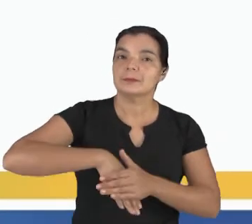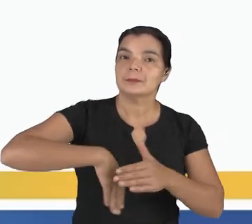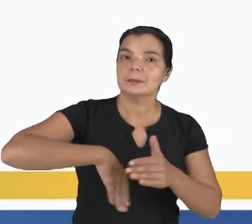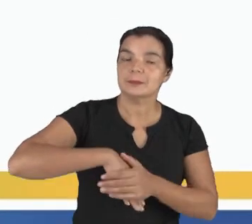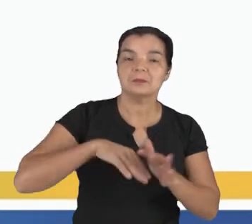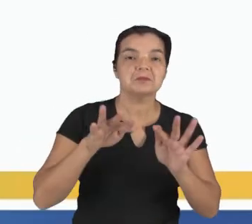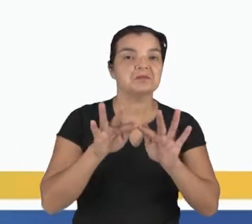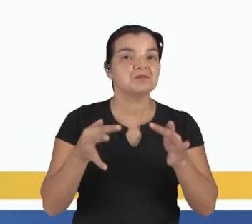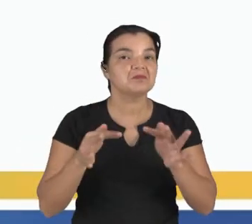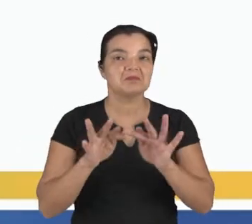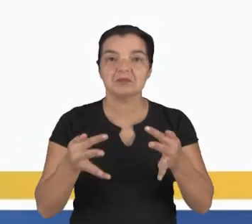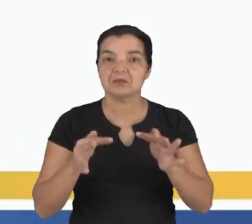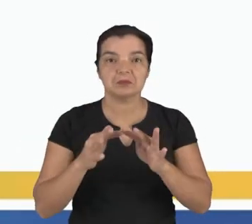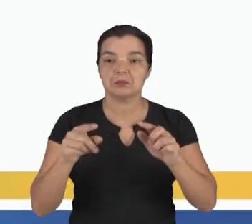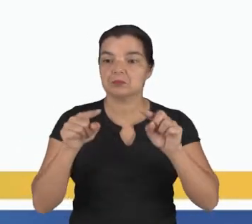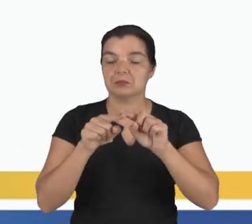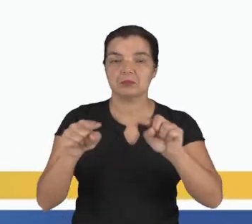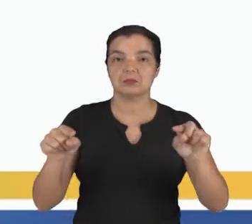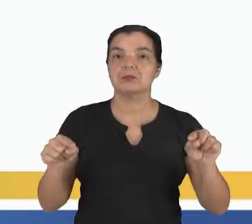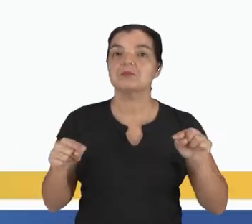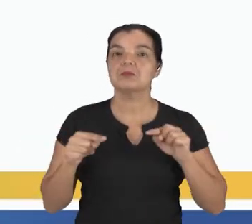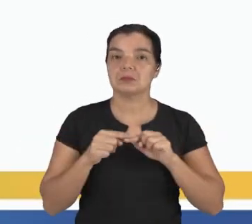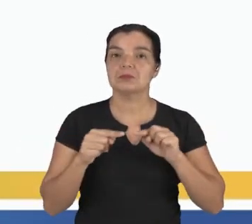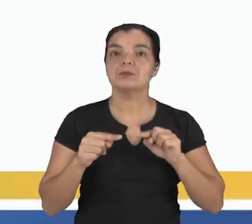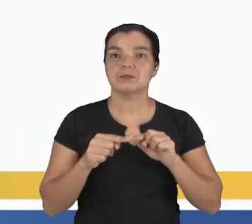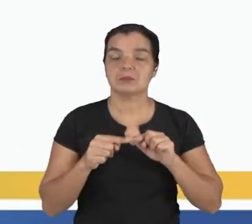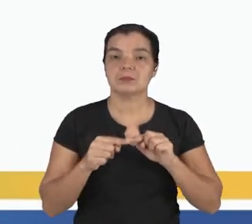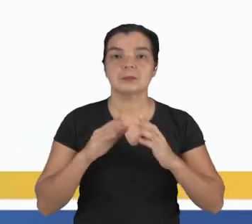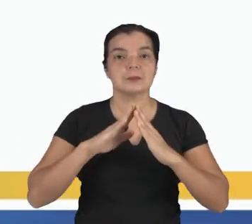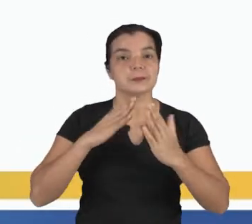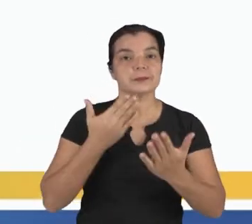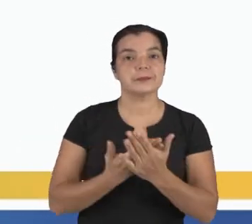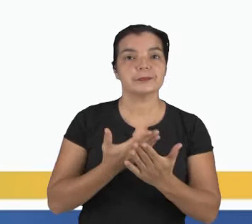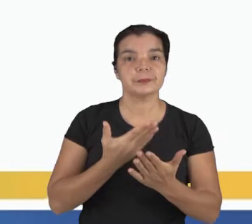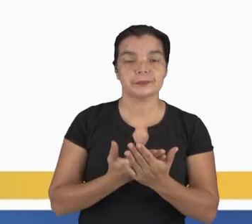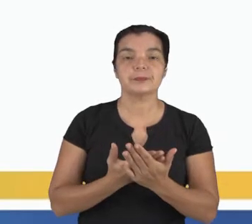futebol simples, numa quadra, tá, da escola,